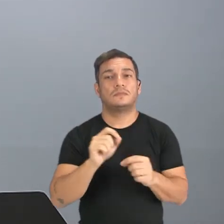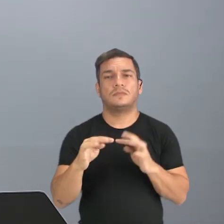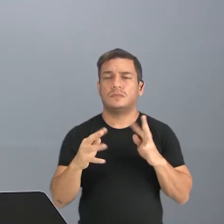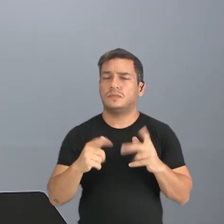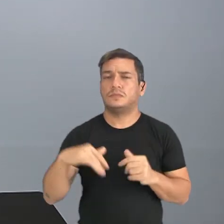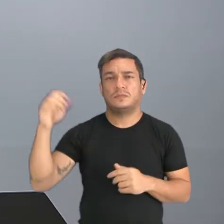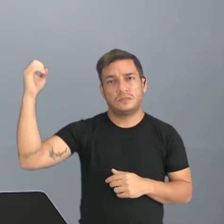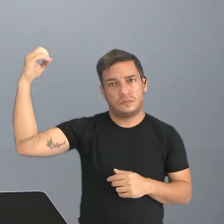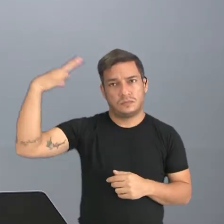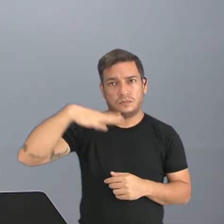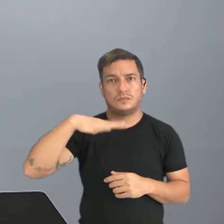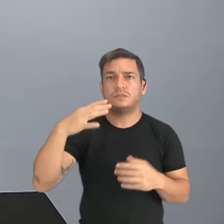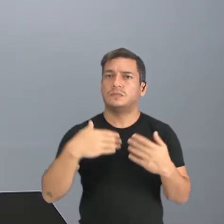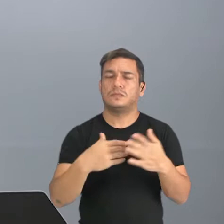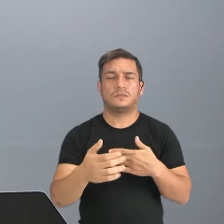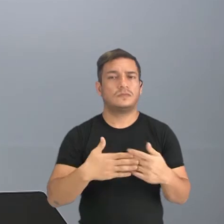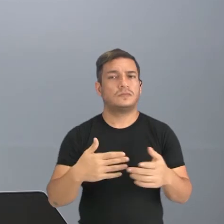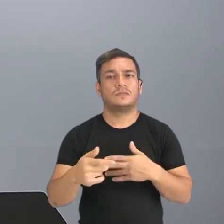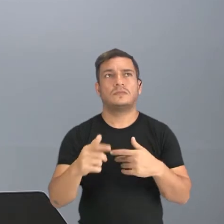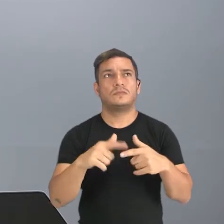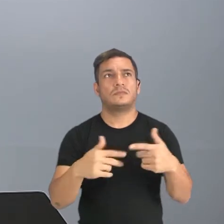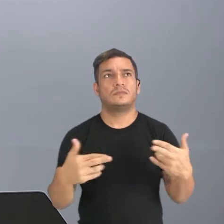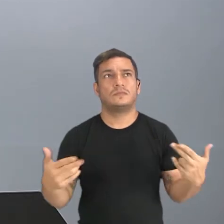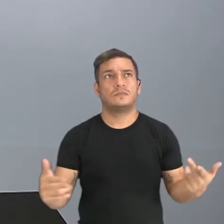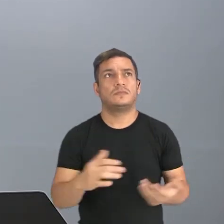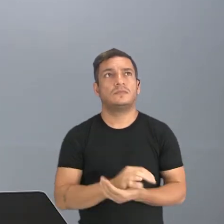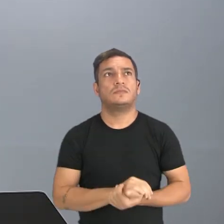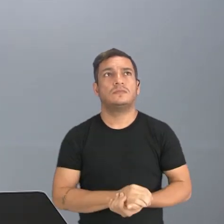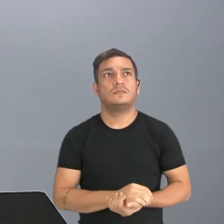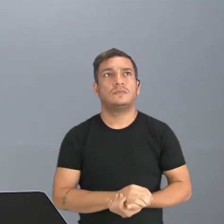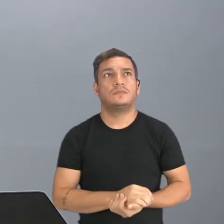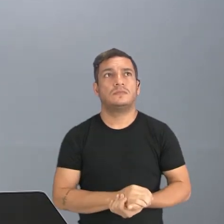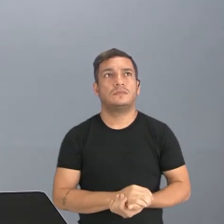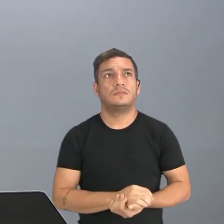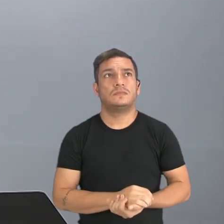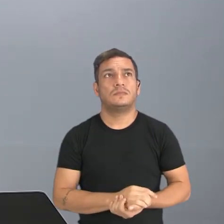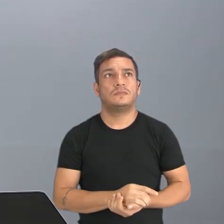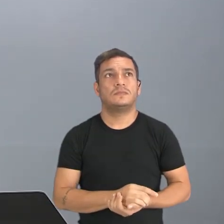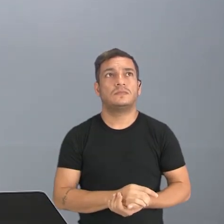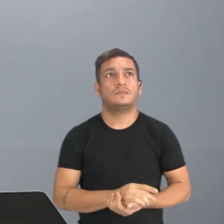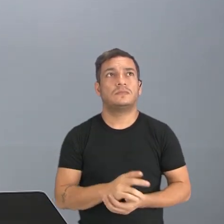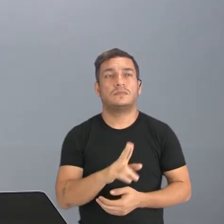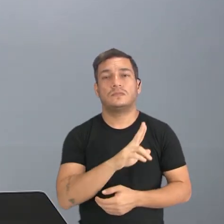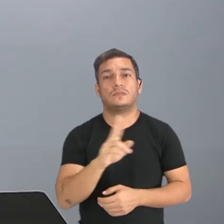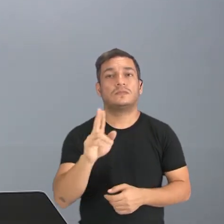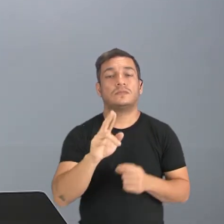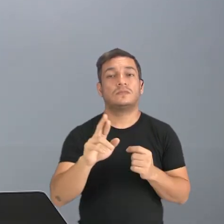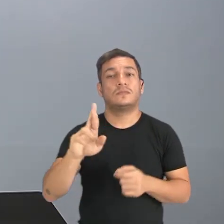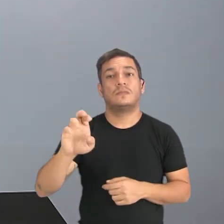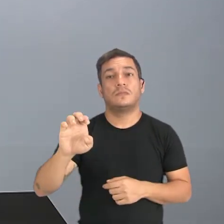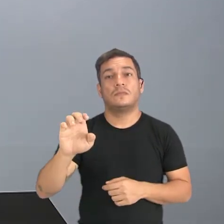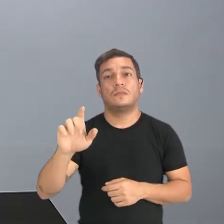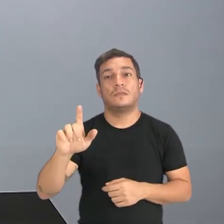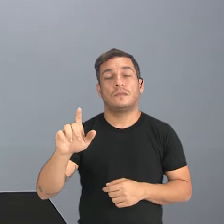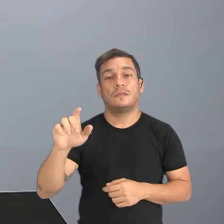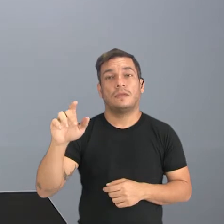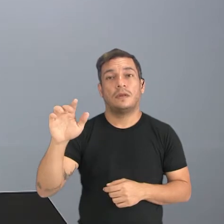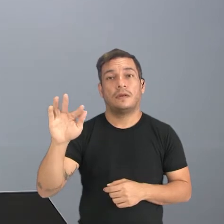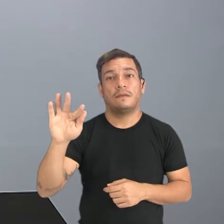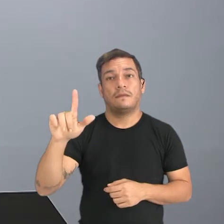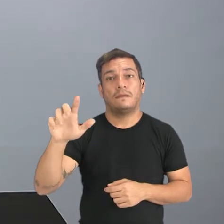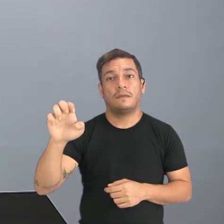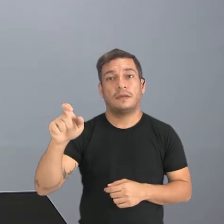que recebe de qualquer objeto. E isso nós chamamos de reflexão de luz